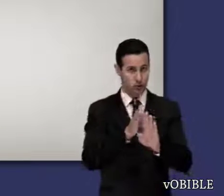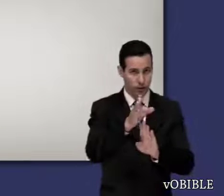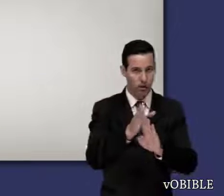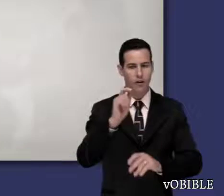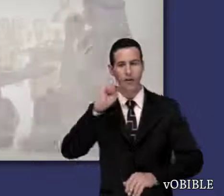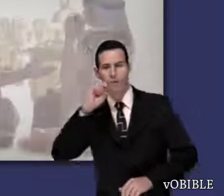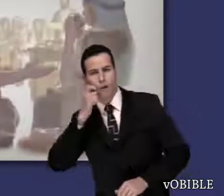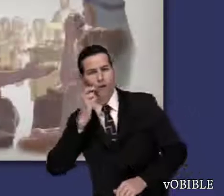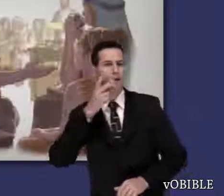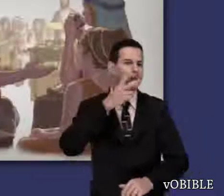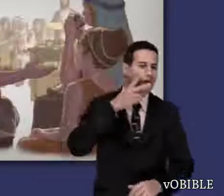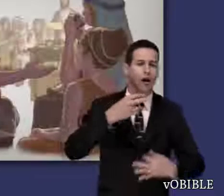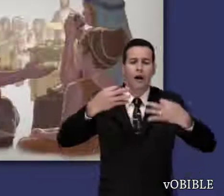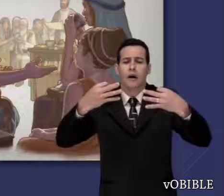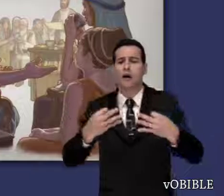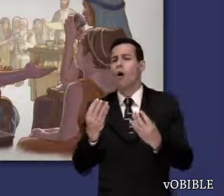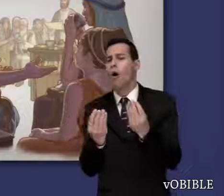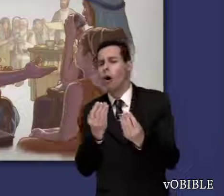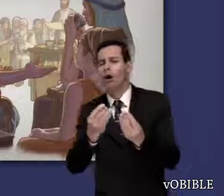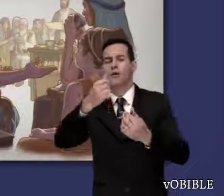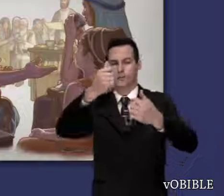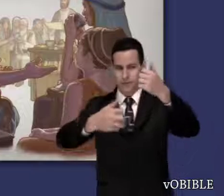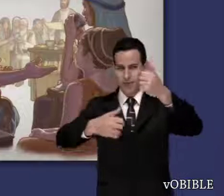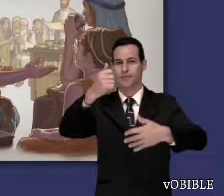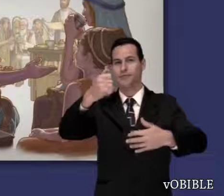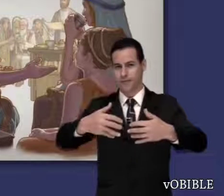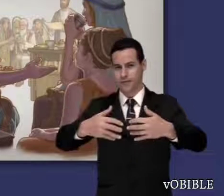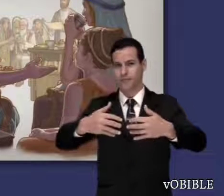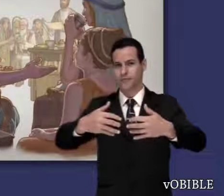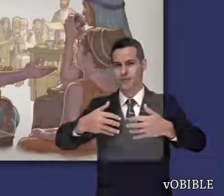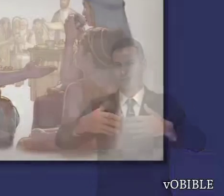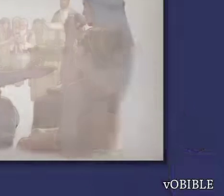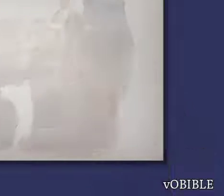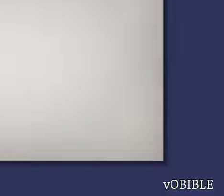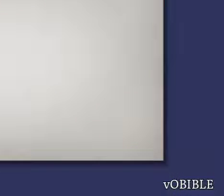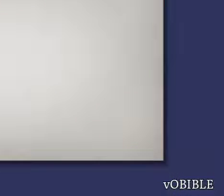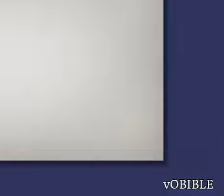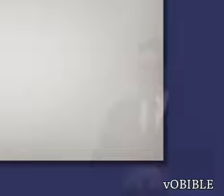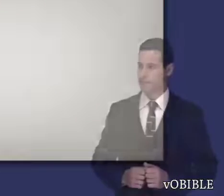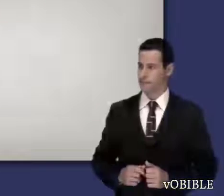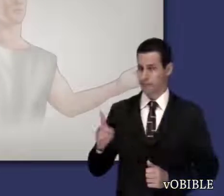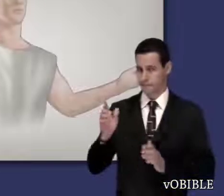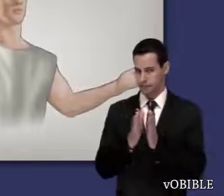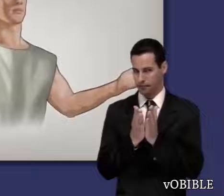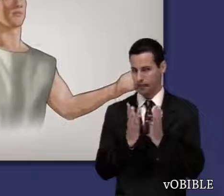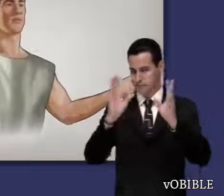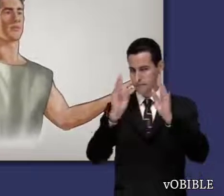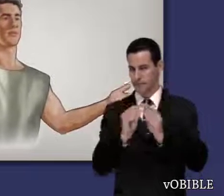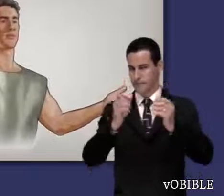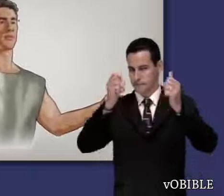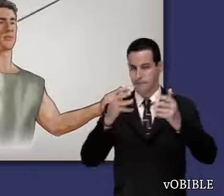No capítulo 11, Paulo fala sobre como deve ser realizada a ceia do Senhor. No capítulo 12,